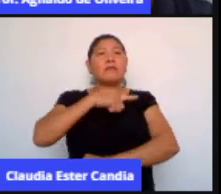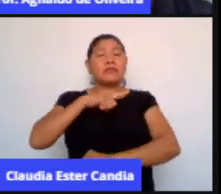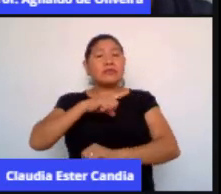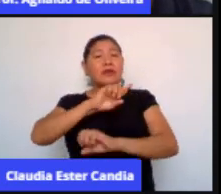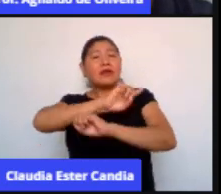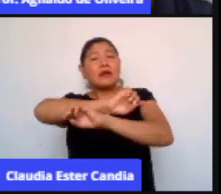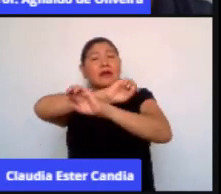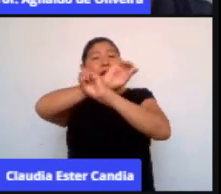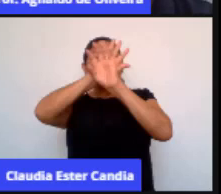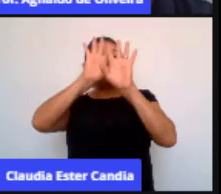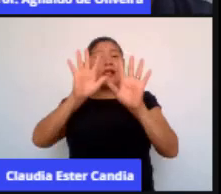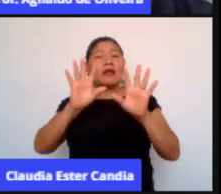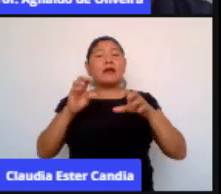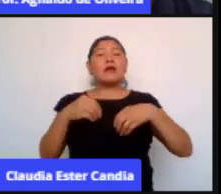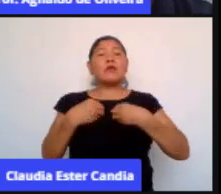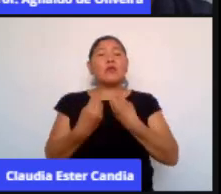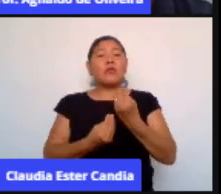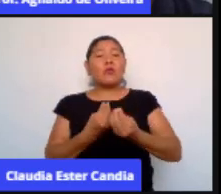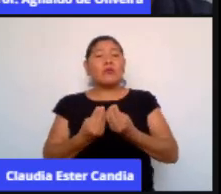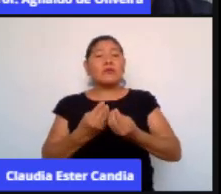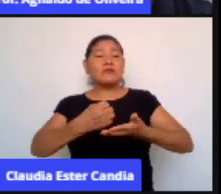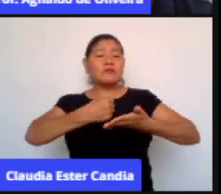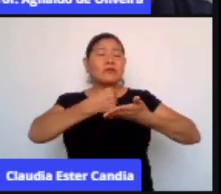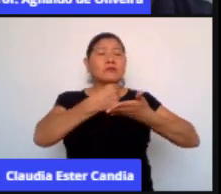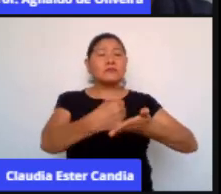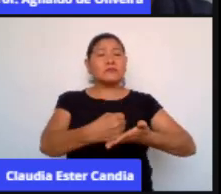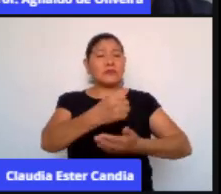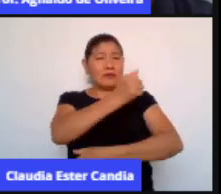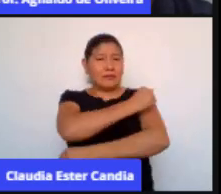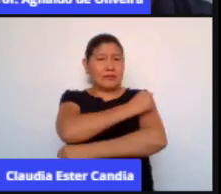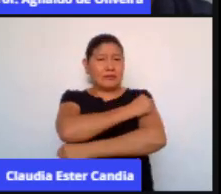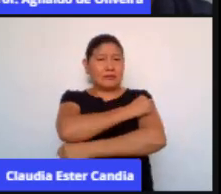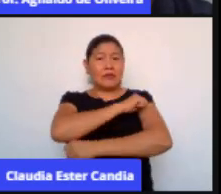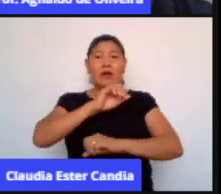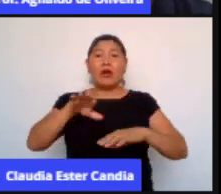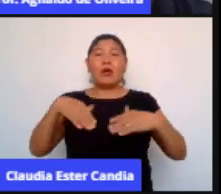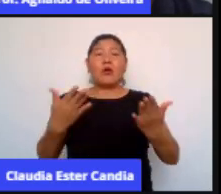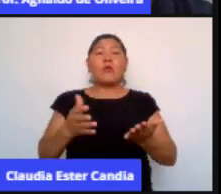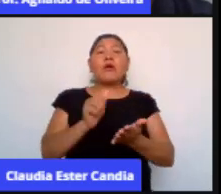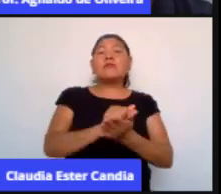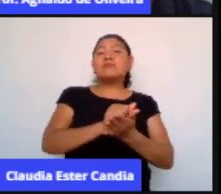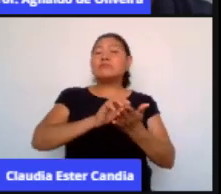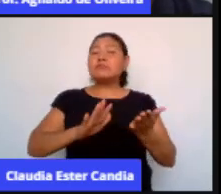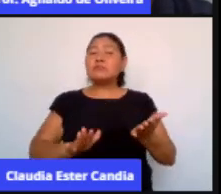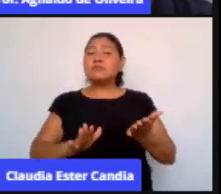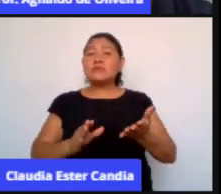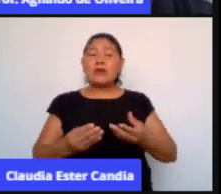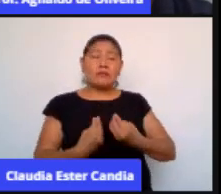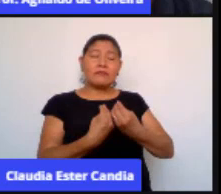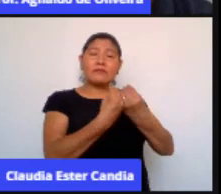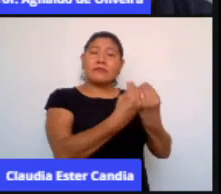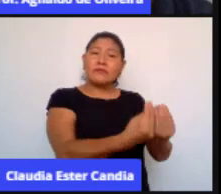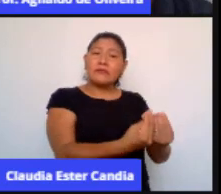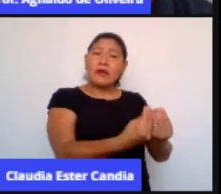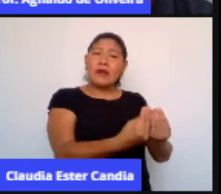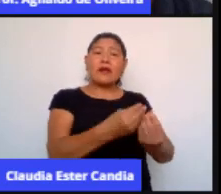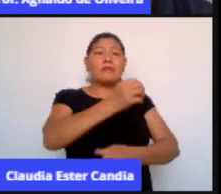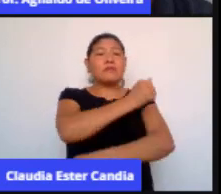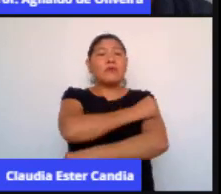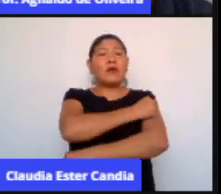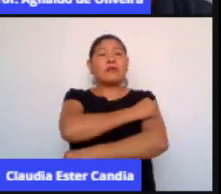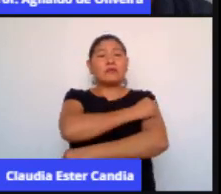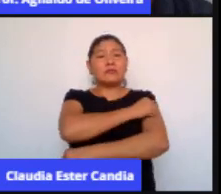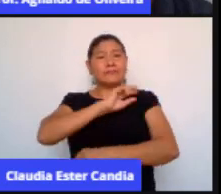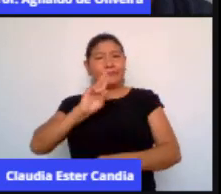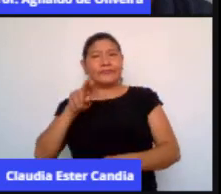qual que é o público com que eu vou trabalhar e que tipo de atividade que eu vou poder estar desenvolvendo com eles, Nós da equipe, a gente teve algumas reuniões